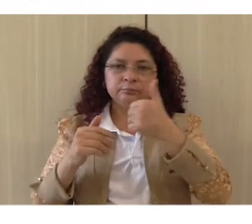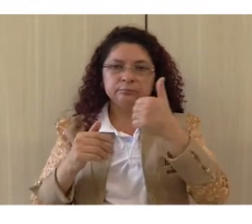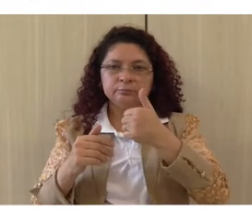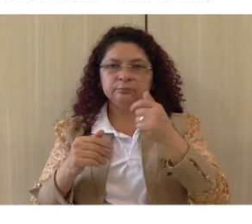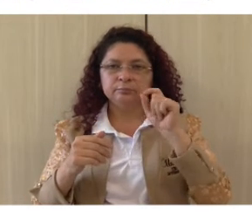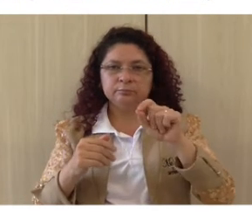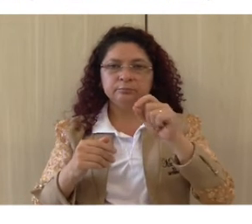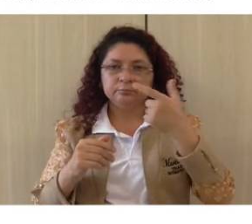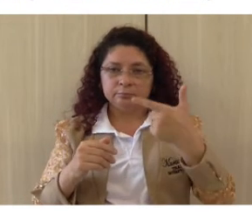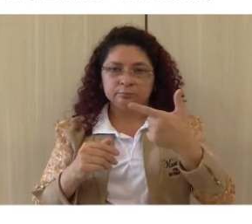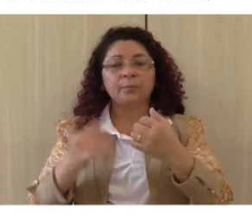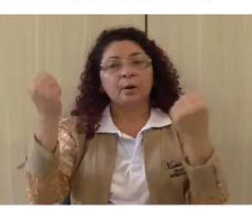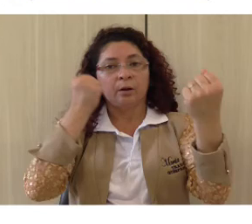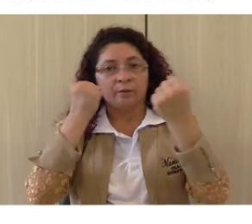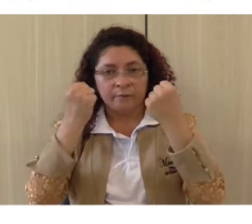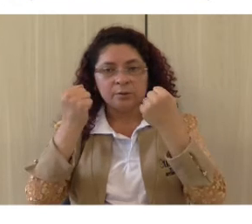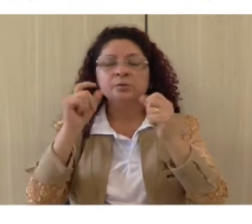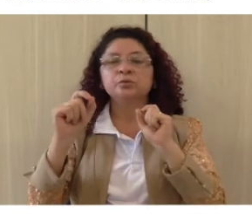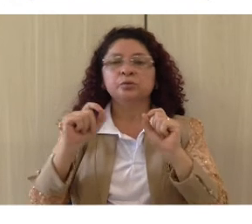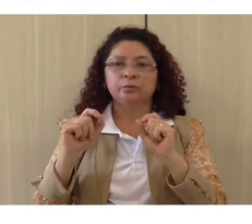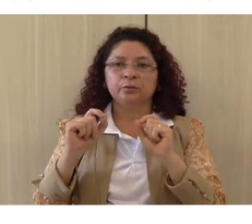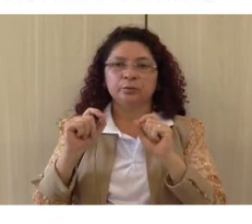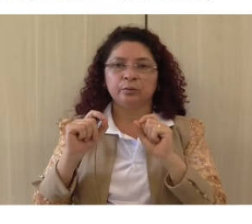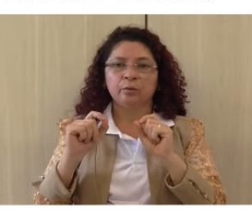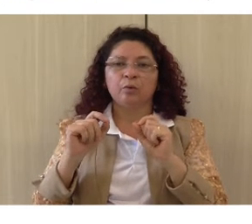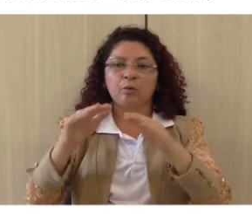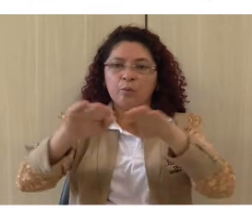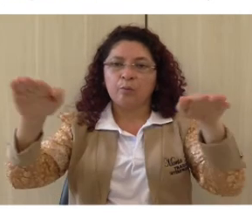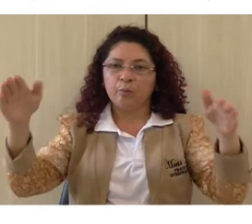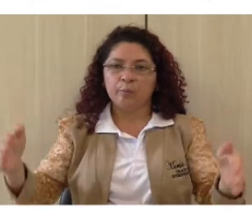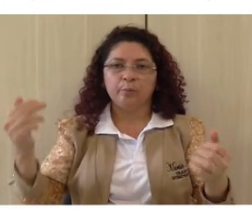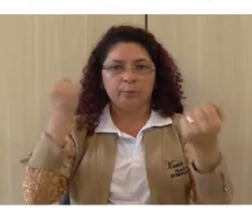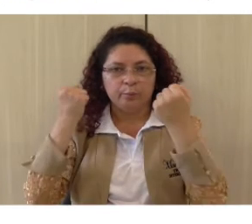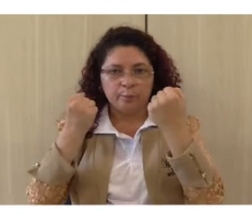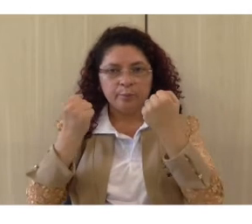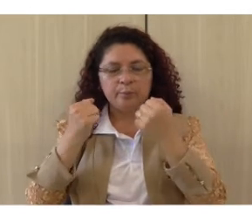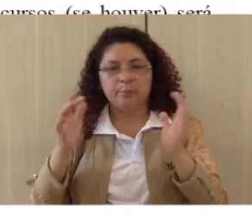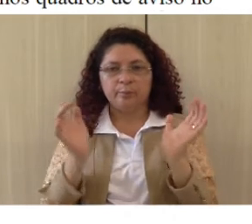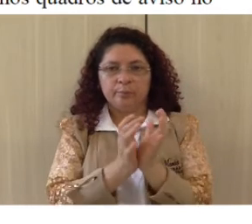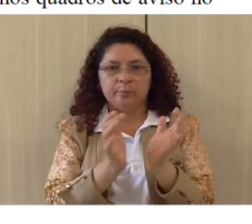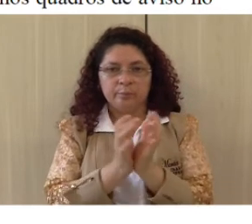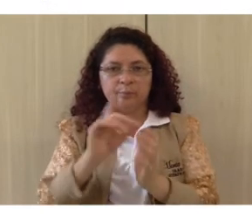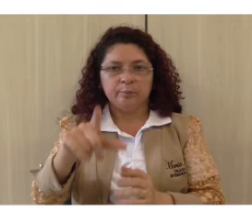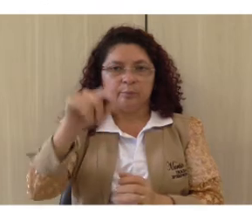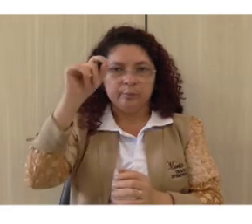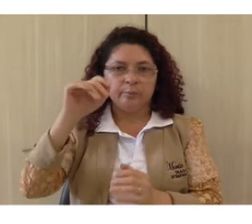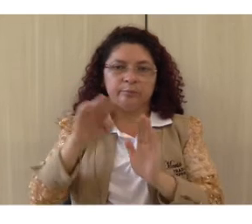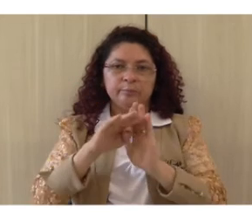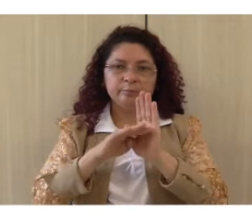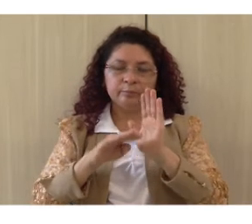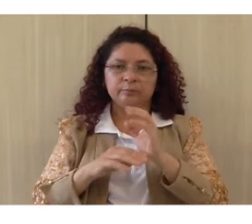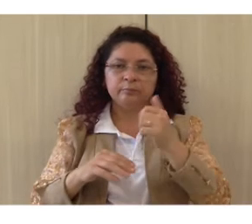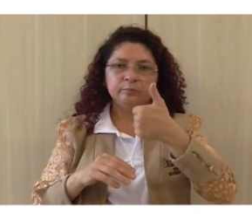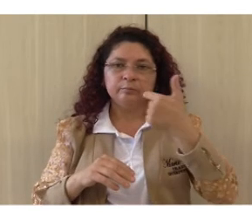11.2. As avaliações serão efetuadas por bancas de avaliação designadas pela comissão do processo seletivo.